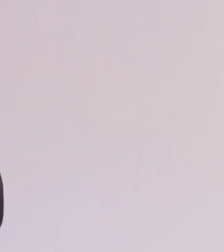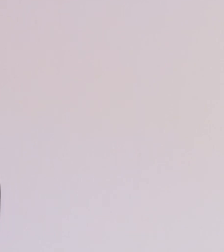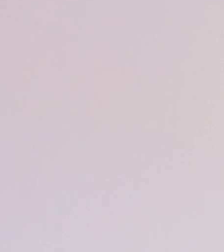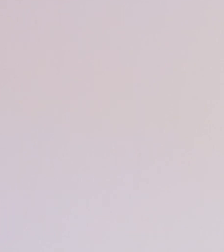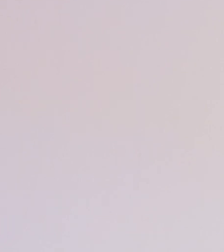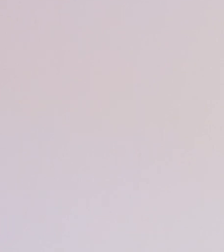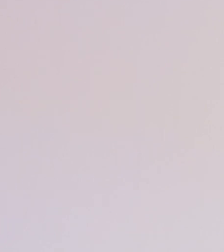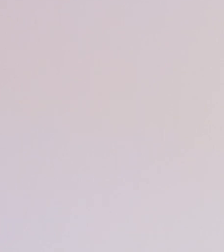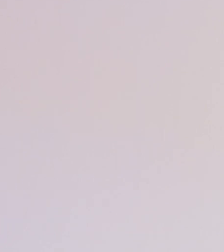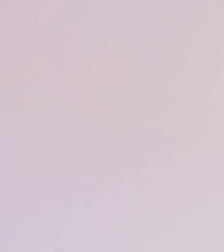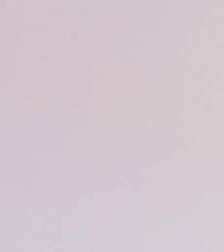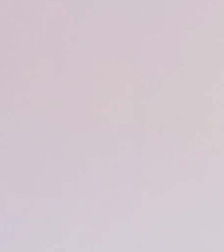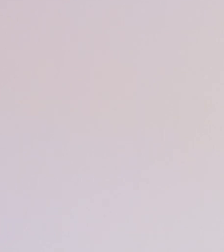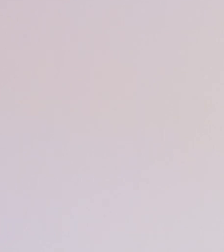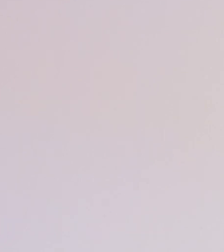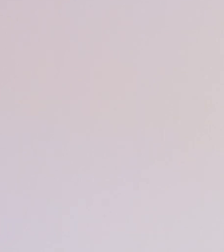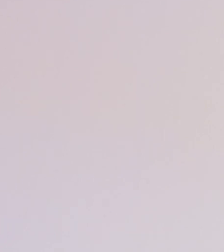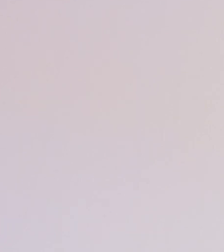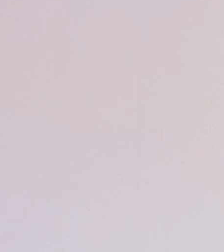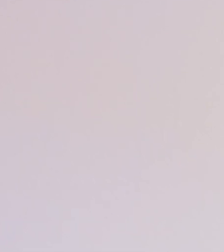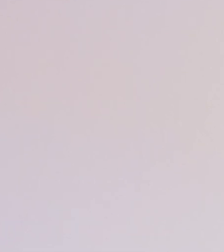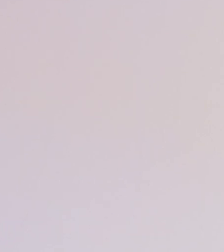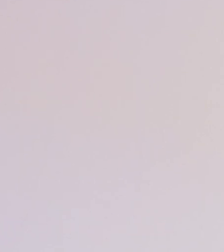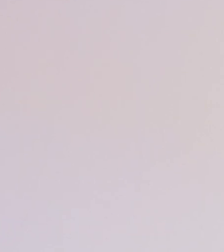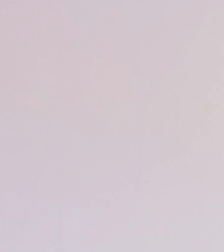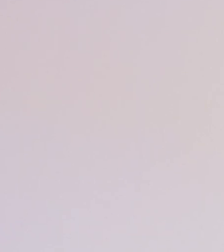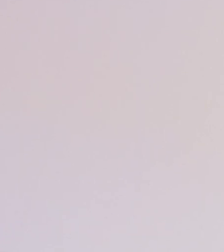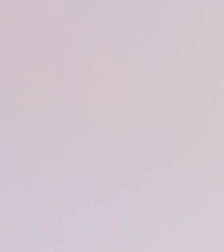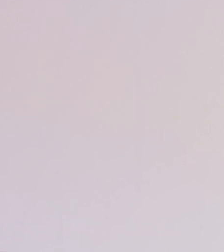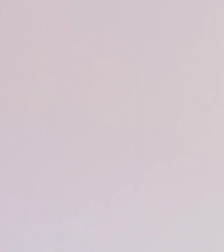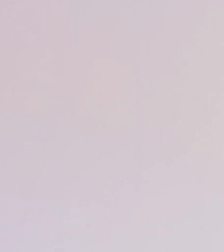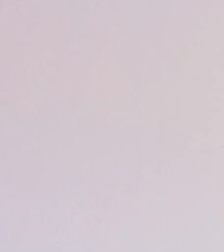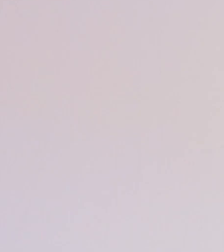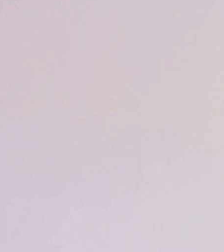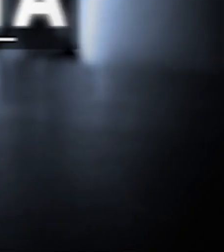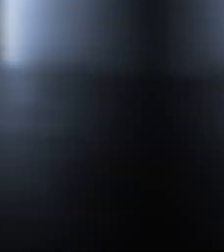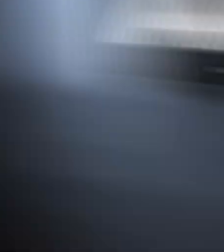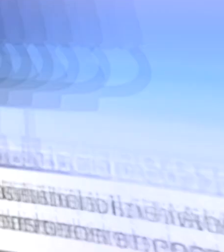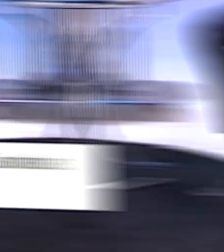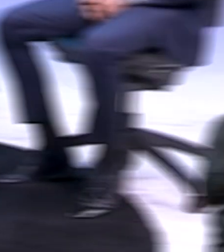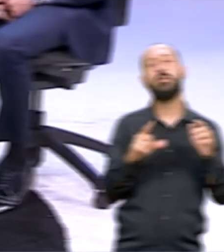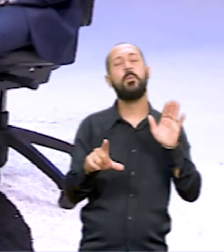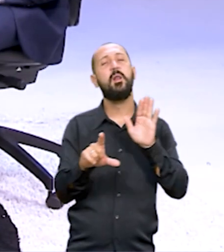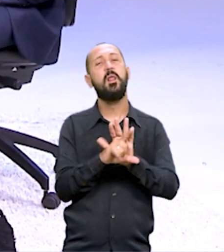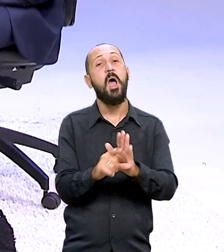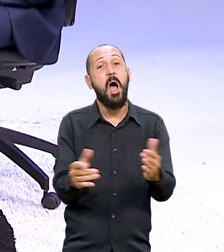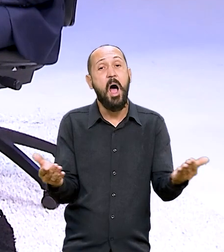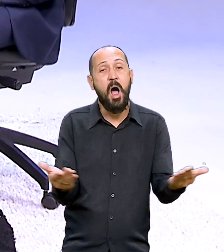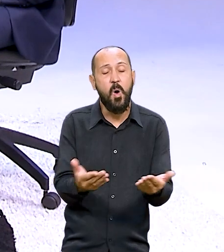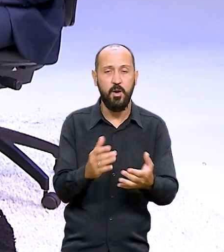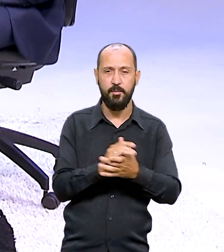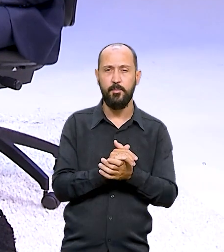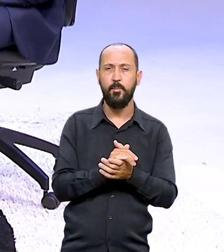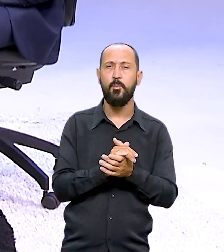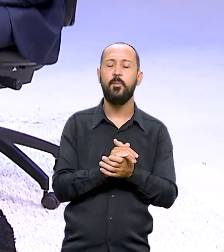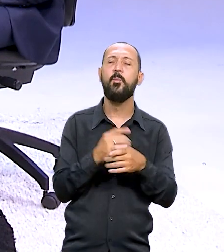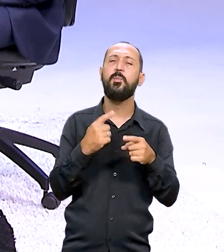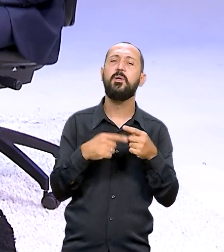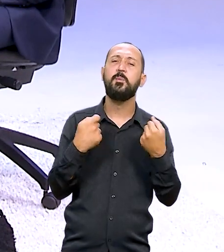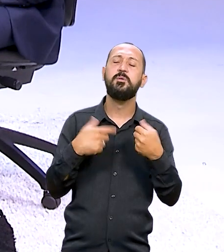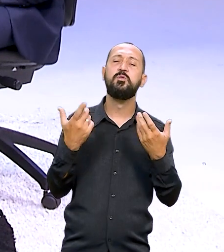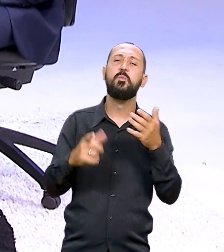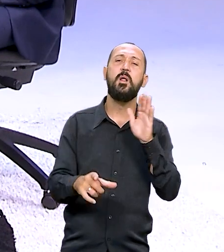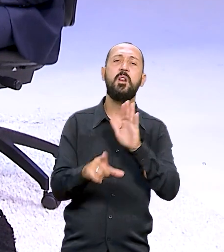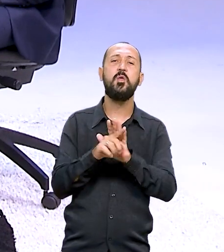civil mas em também proteger os combatentes que estão ali os soldados que foram feridos Por que uma lei agora sobre Por que que a gente